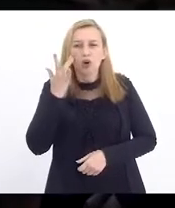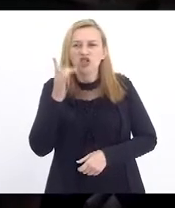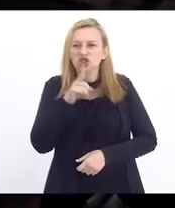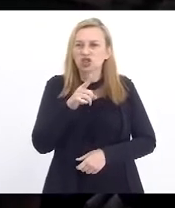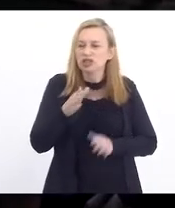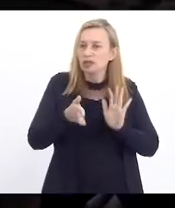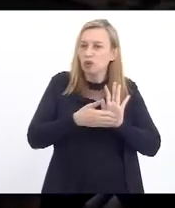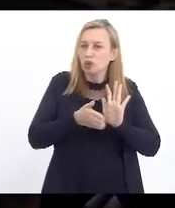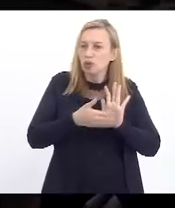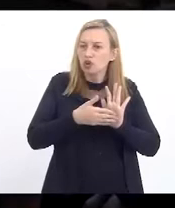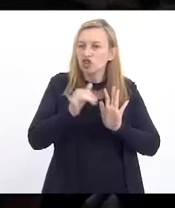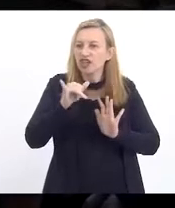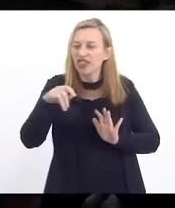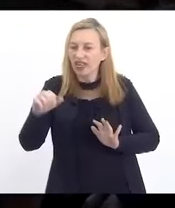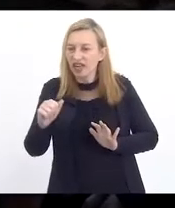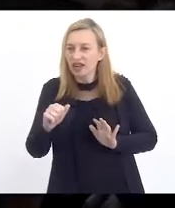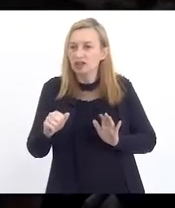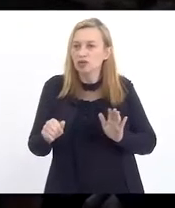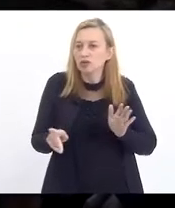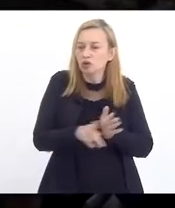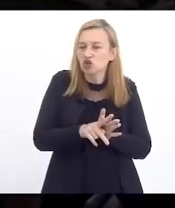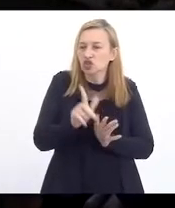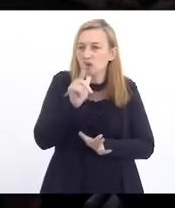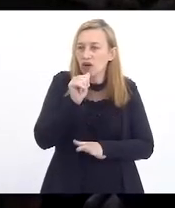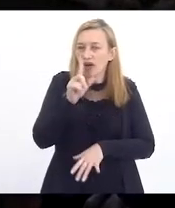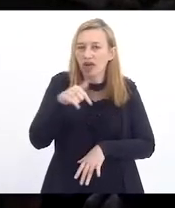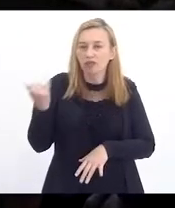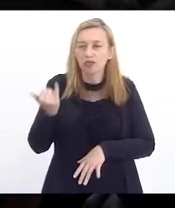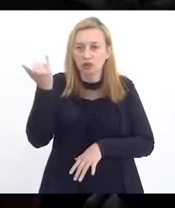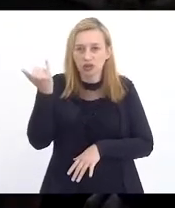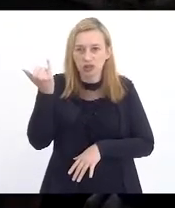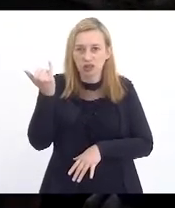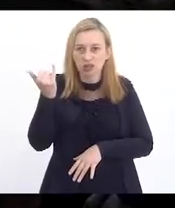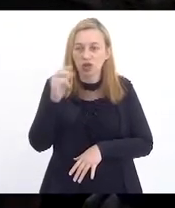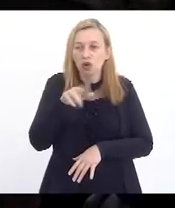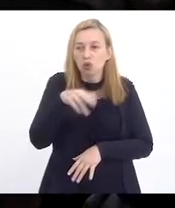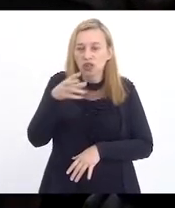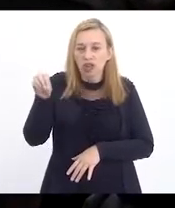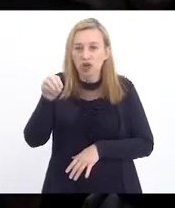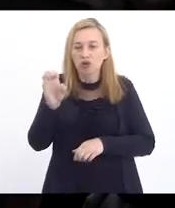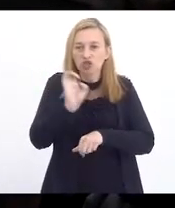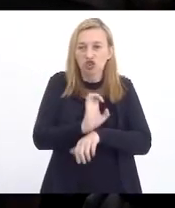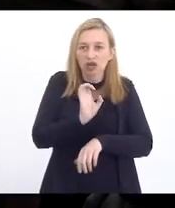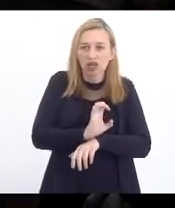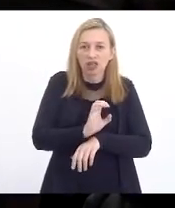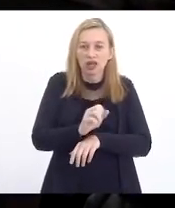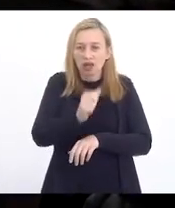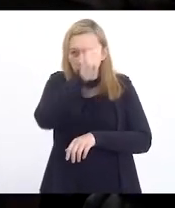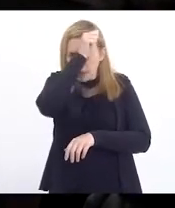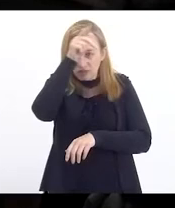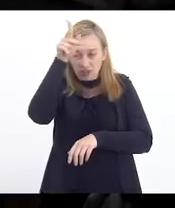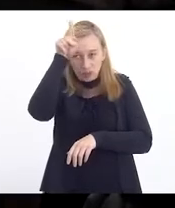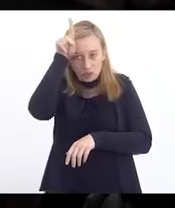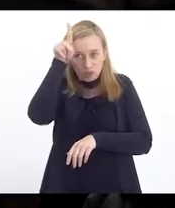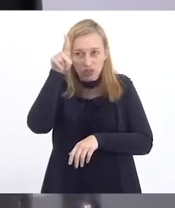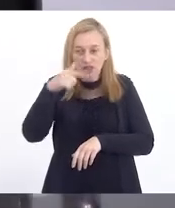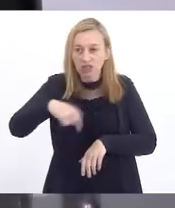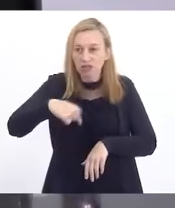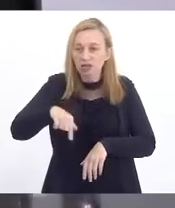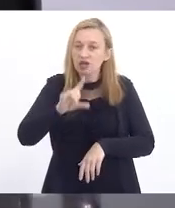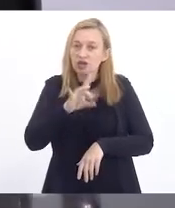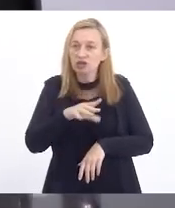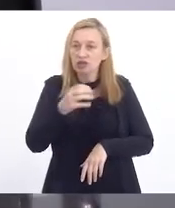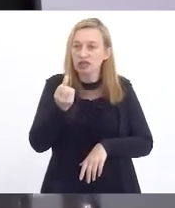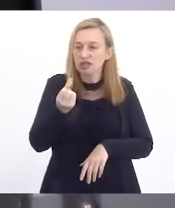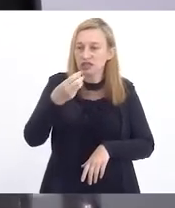essa proposta do INEA, do projeto ALGA, é importante, porque une o Estado e a Prefeitura de Queimados. São apenas 33 empresas, não é